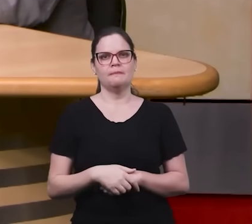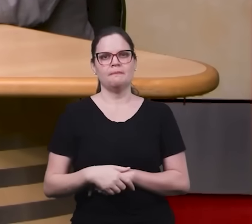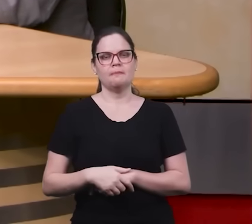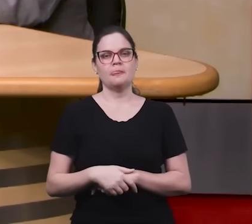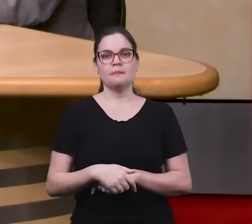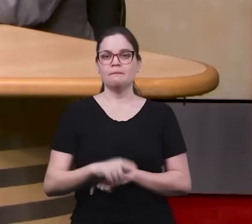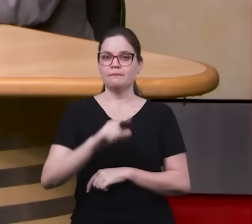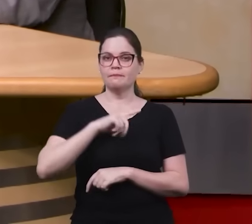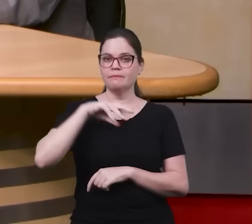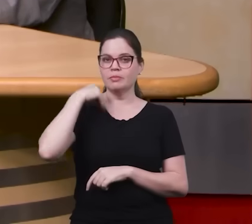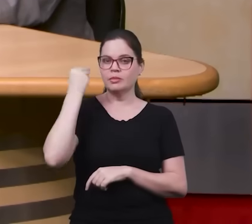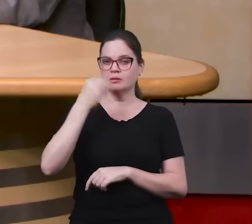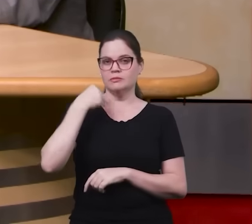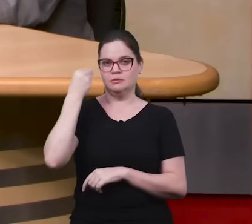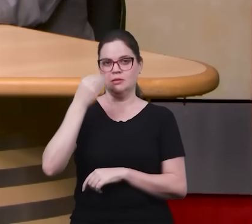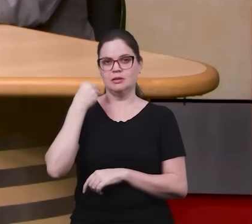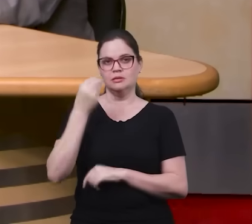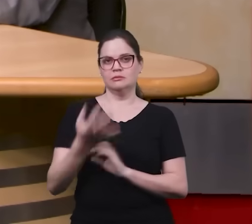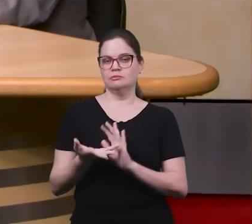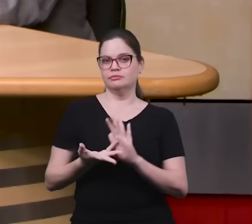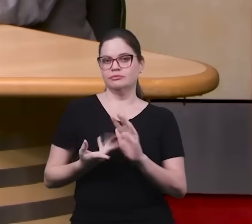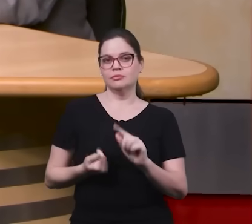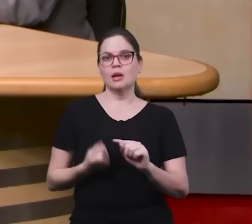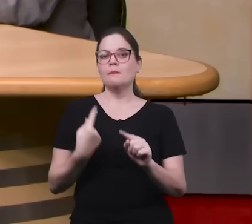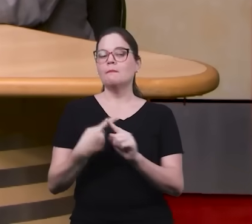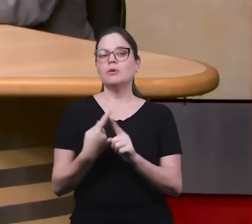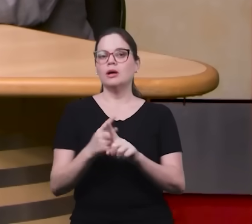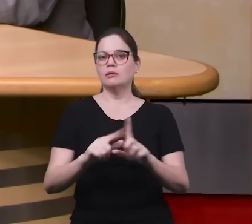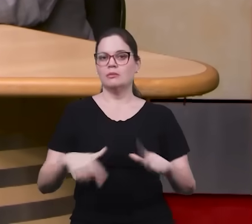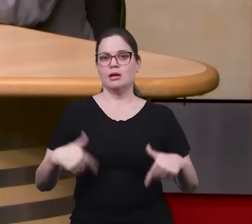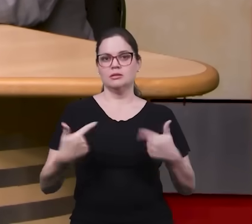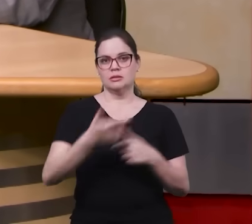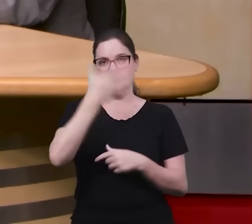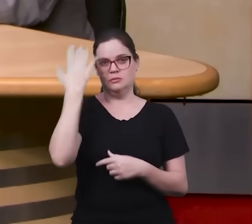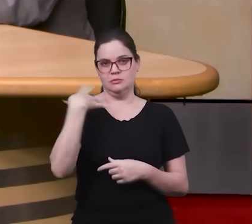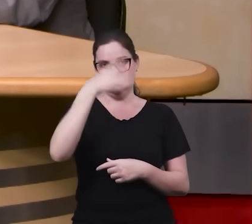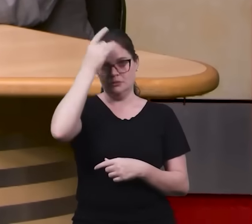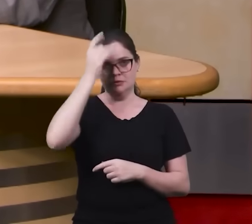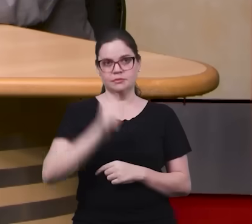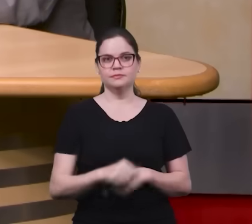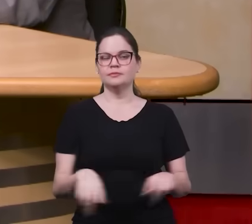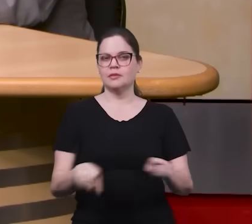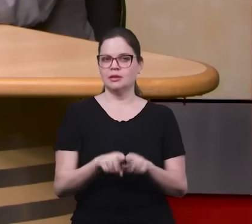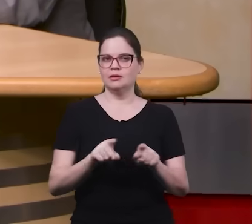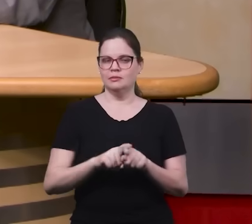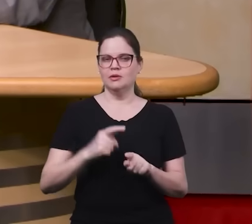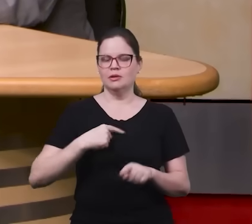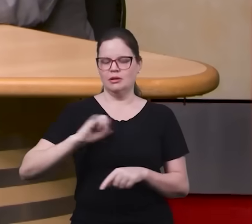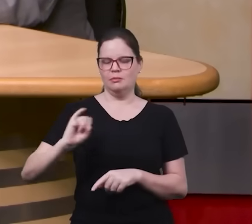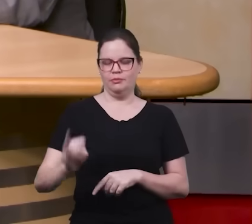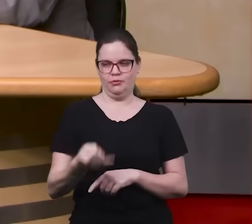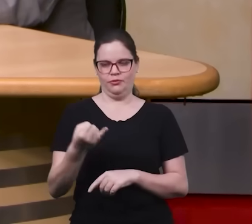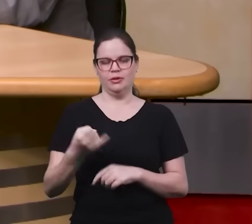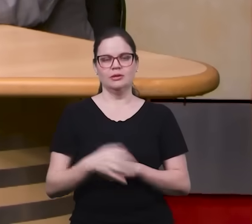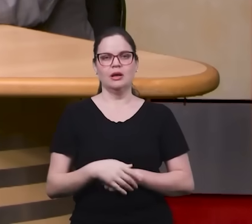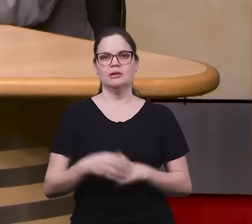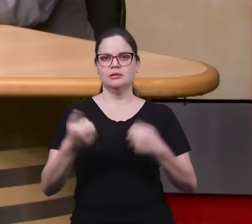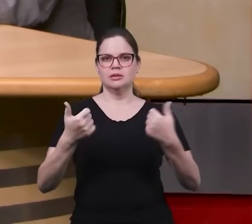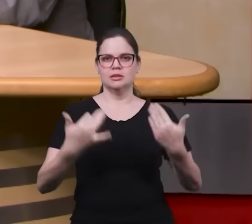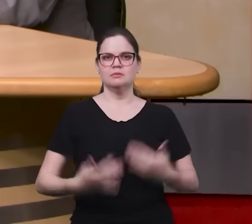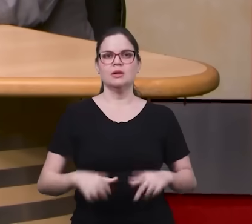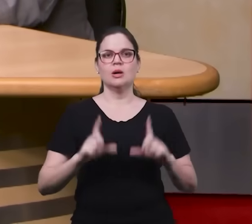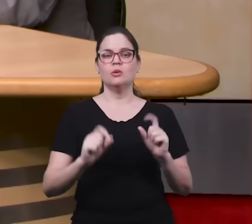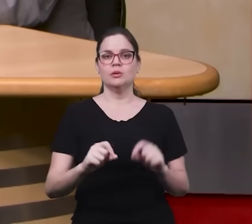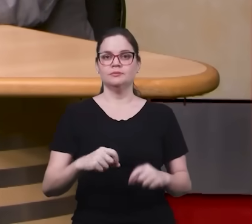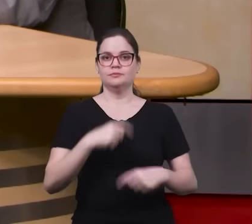passaram, tiveram a experiência com... Porque é uma manifestação do Espírito Santo, né? Eu até queria aproveitar essa oportunidade de, assim, o